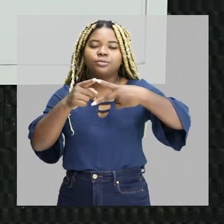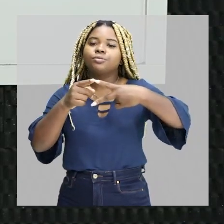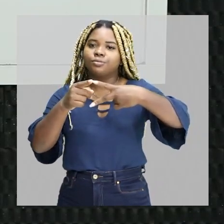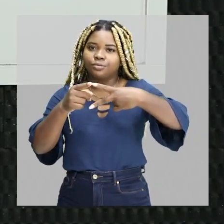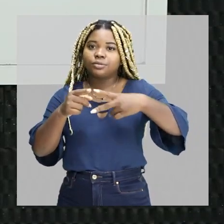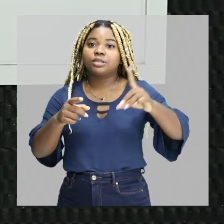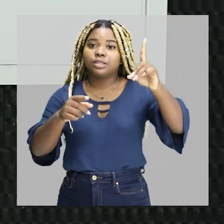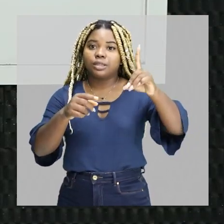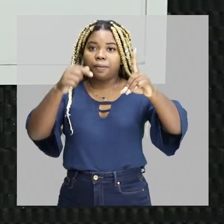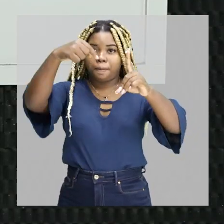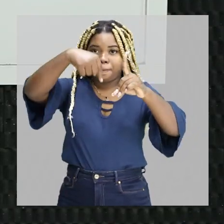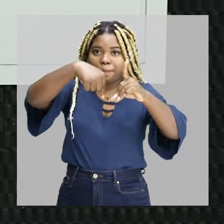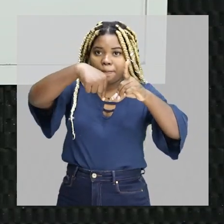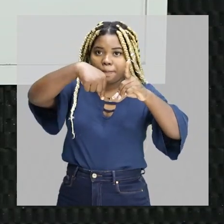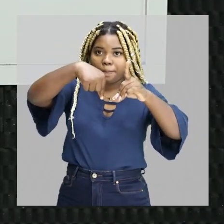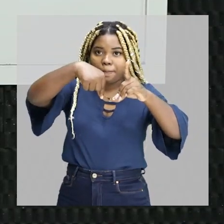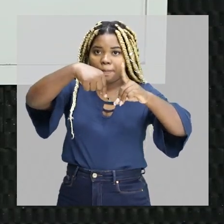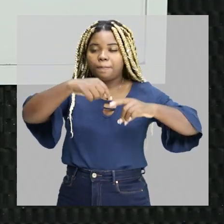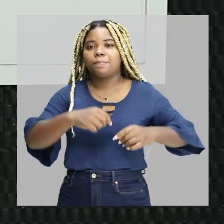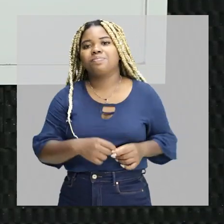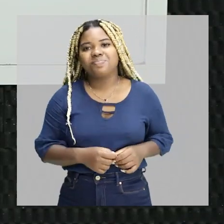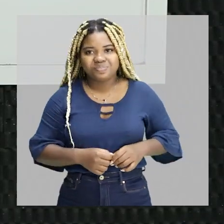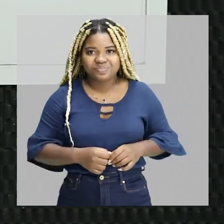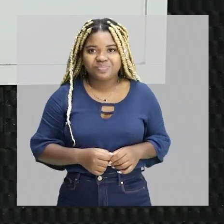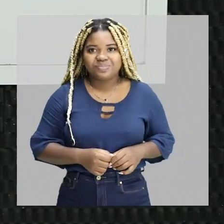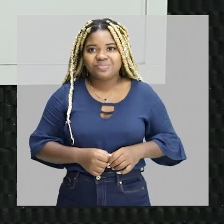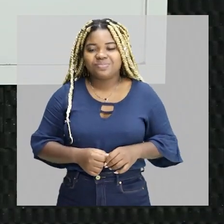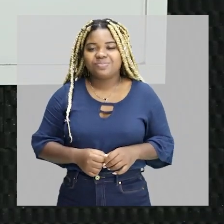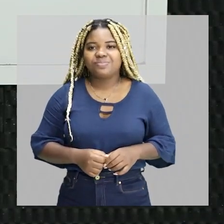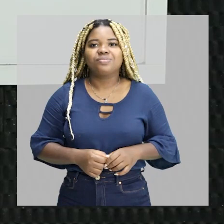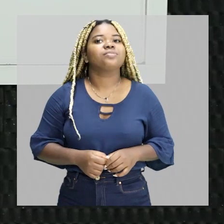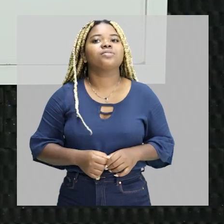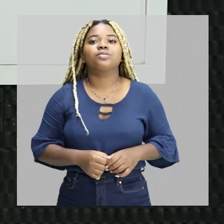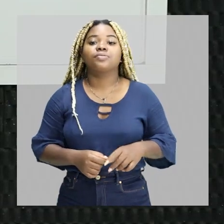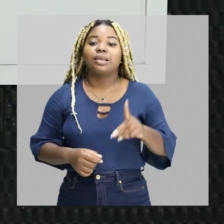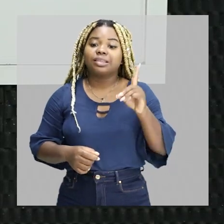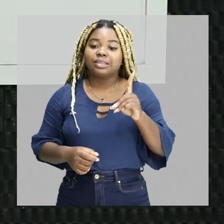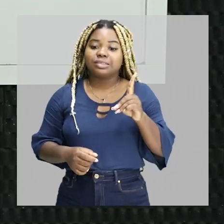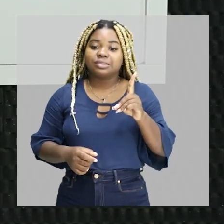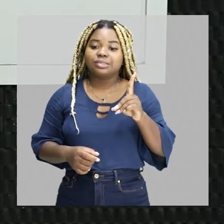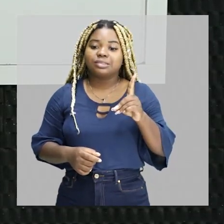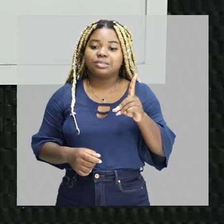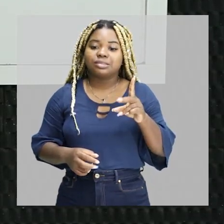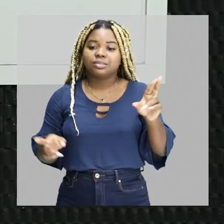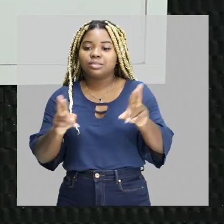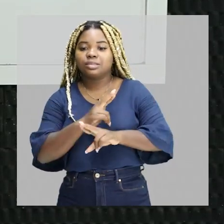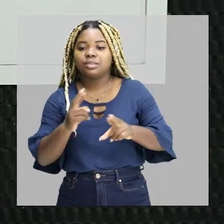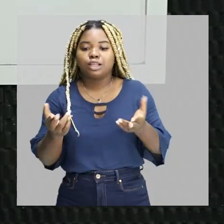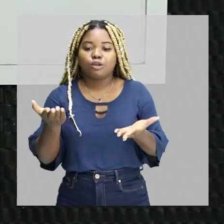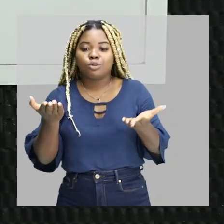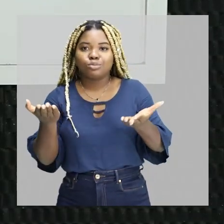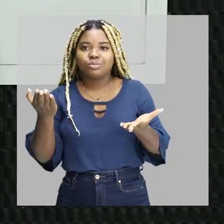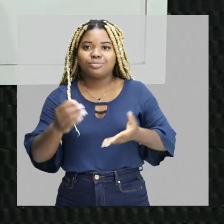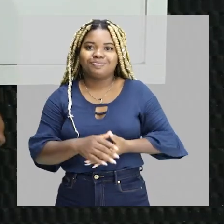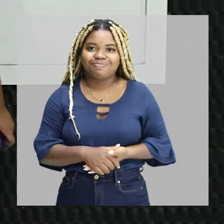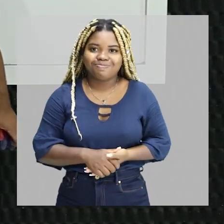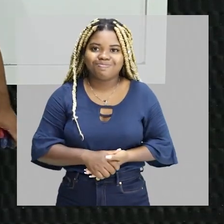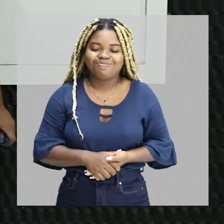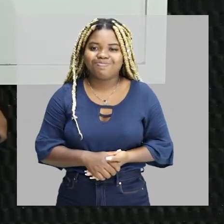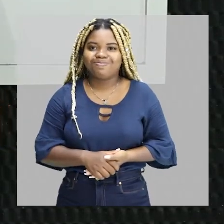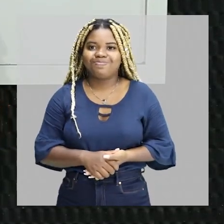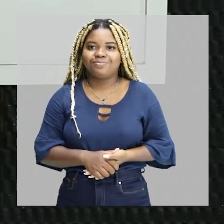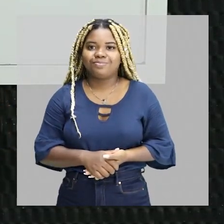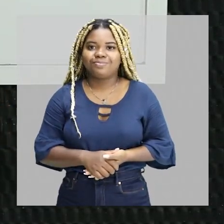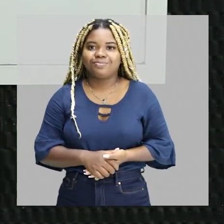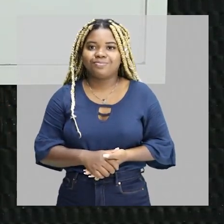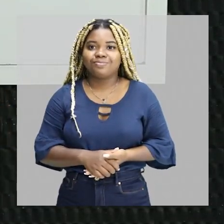do de cima, tá certo? Então a densidade ele vai te falar dessa concentração. certinho?